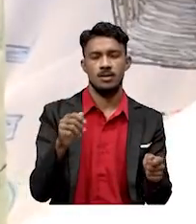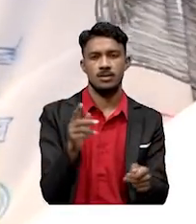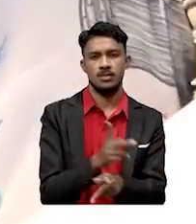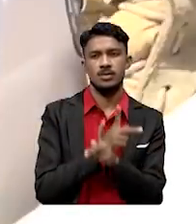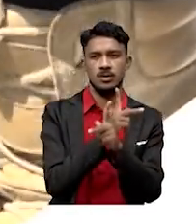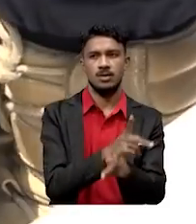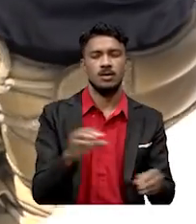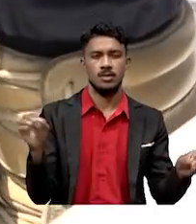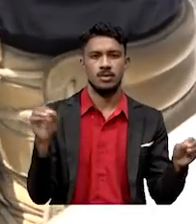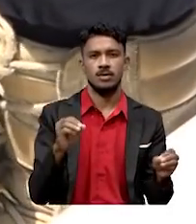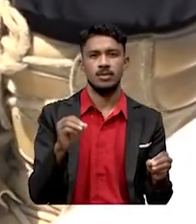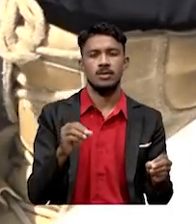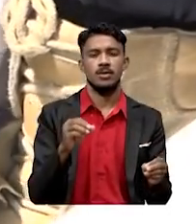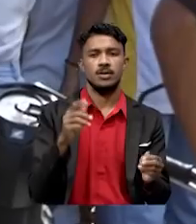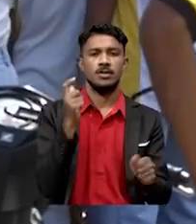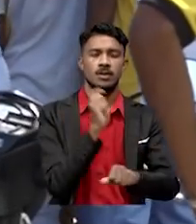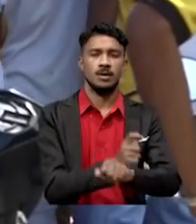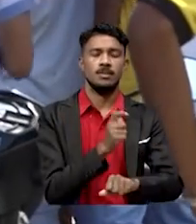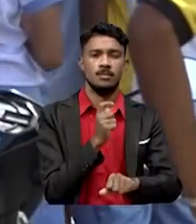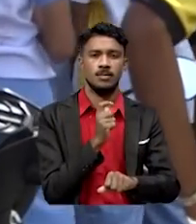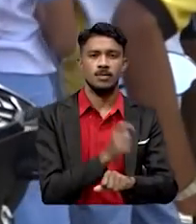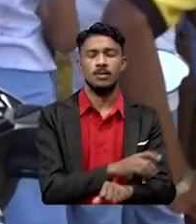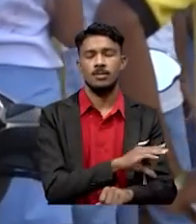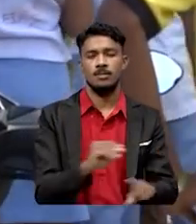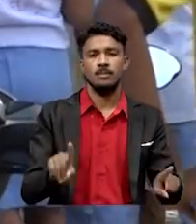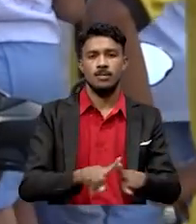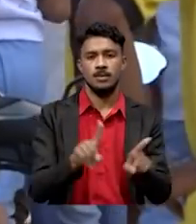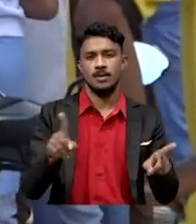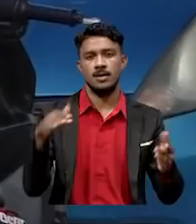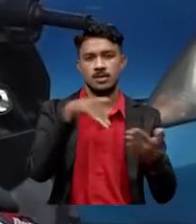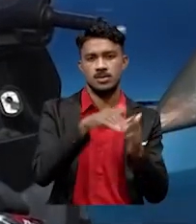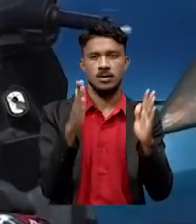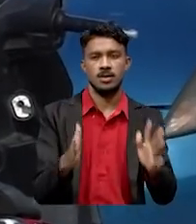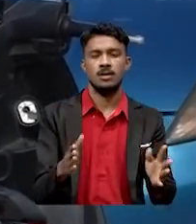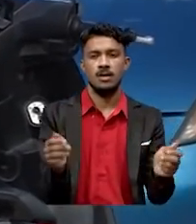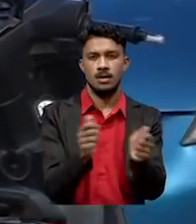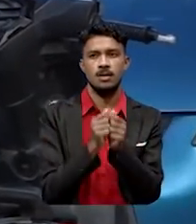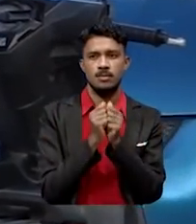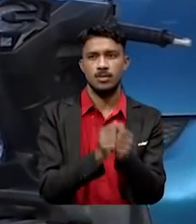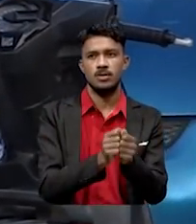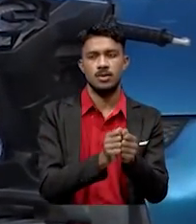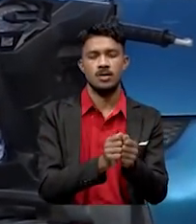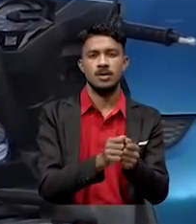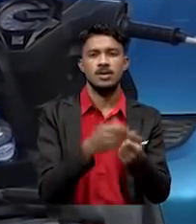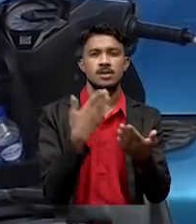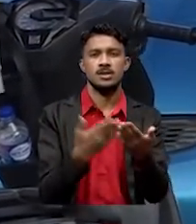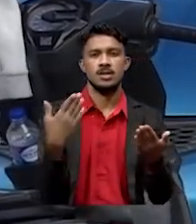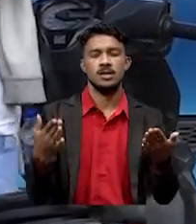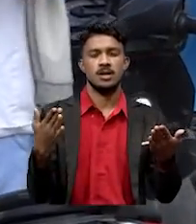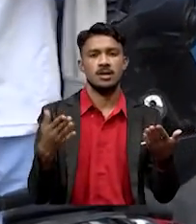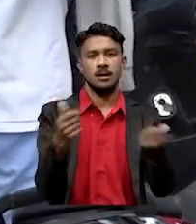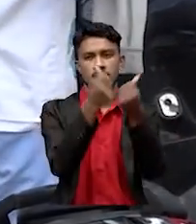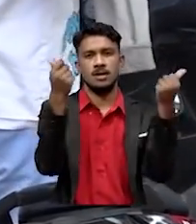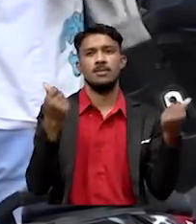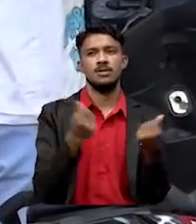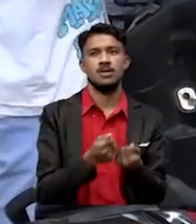lalau situação. Mas be estudante tinan be maka, ohing kuaze usa atribut arte marciais ne,